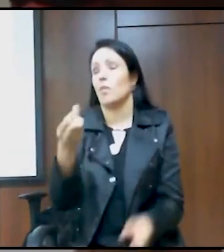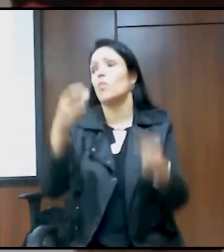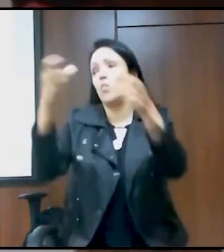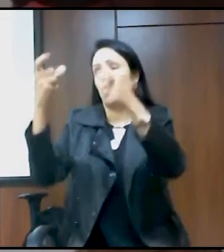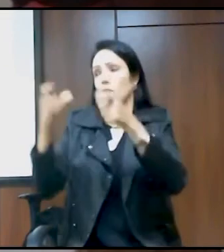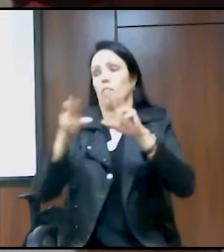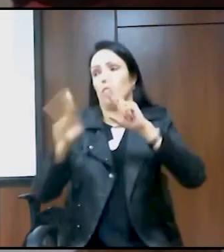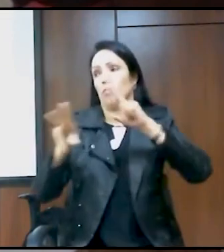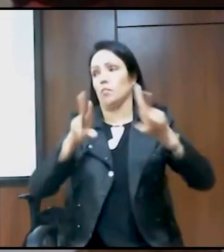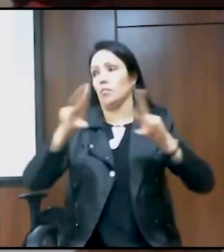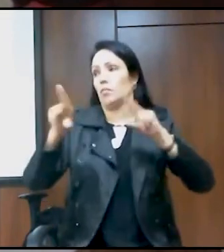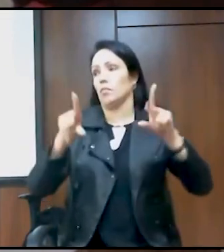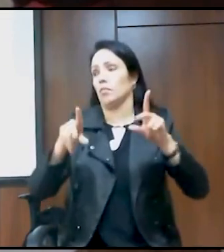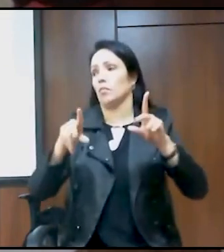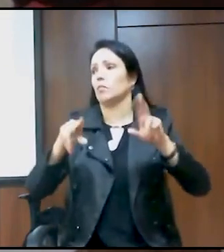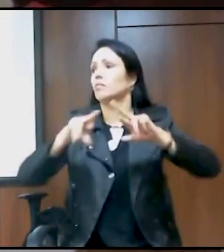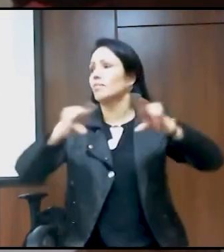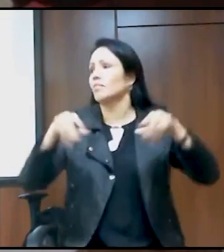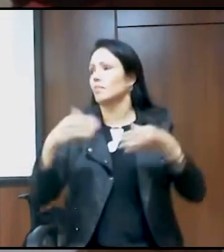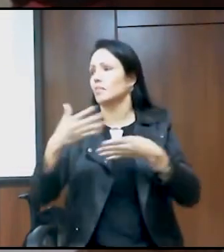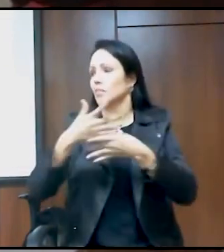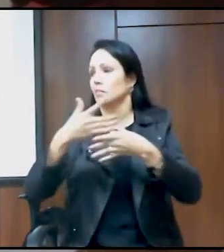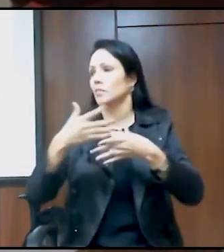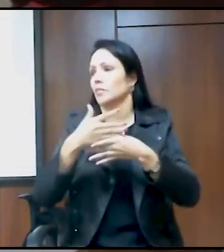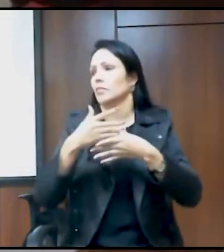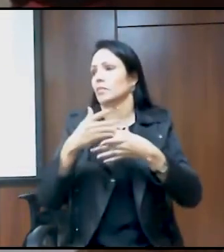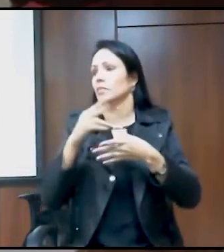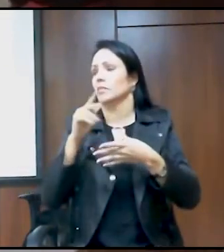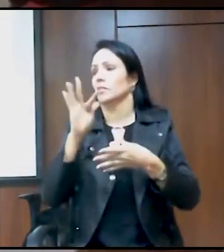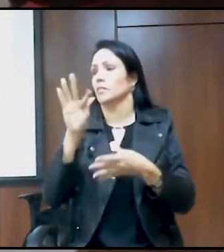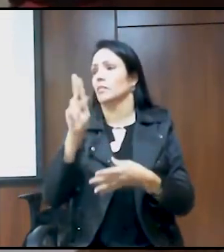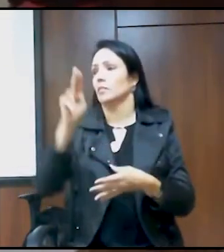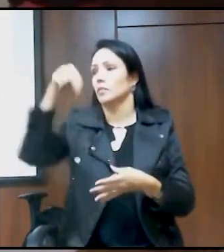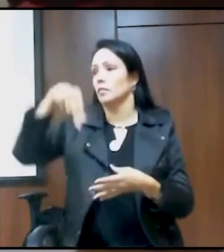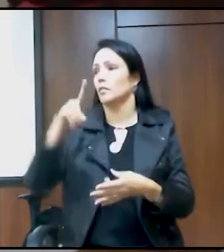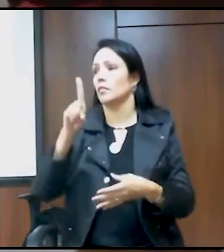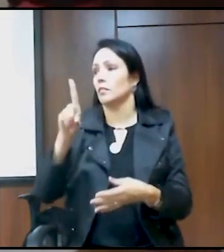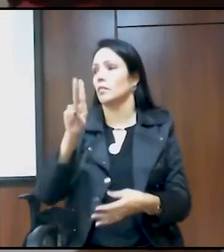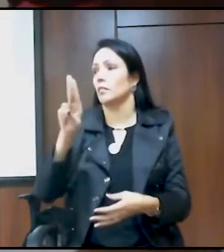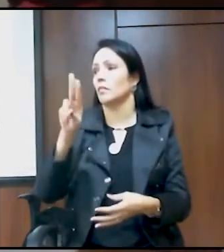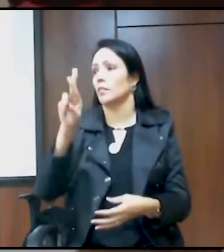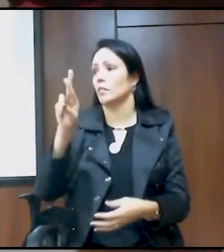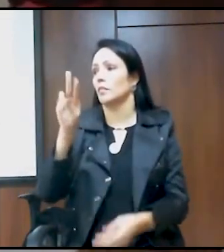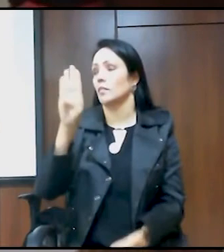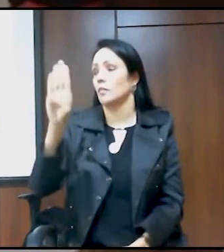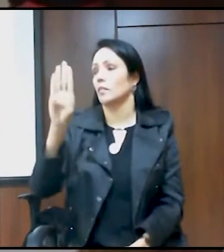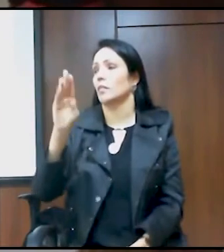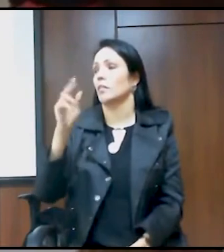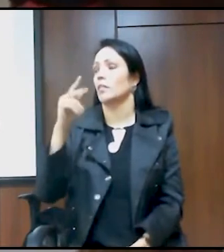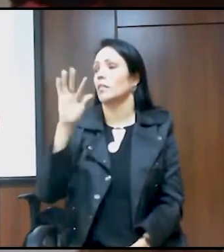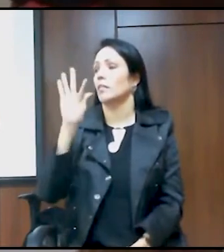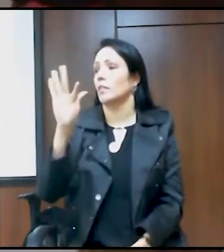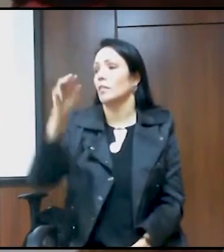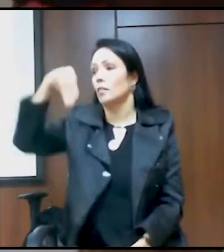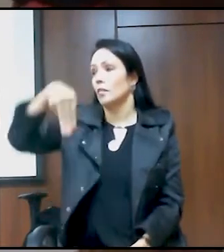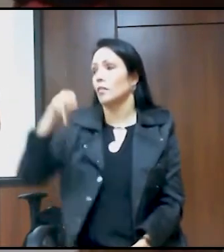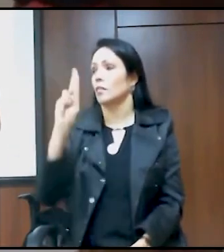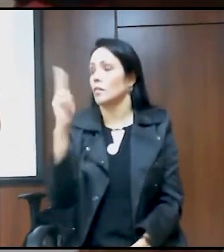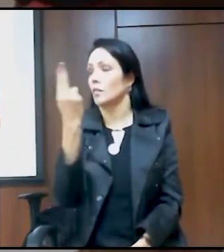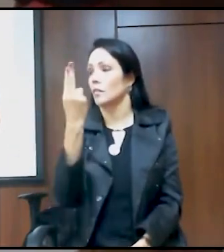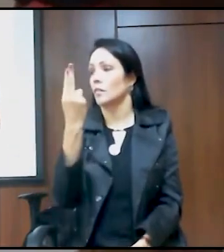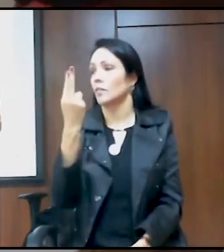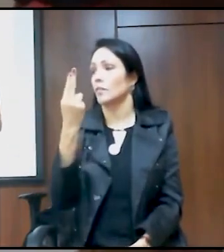diferentes. Operações urbanas, Fundurb, FMH. Mas essa fatia